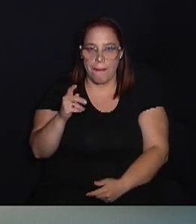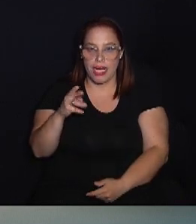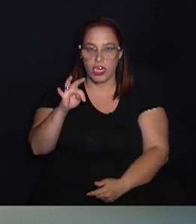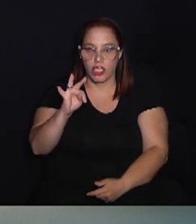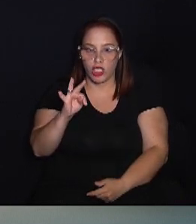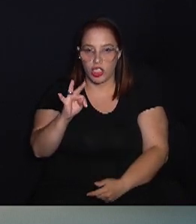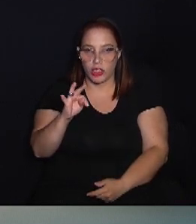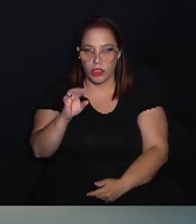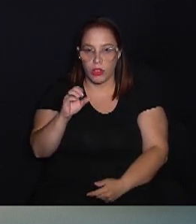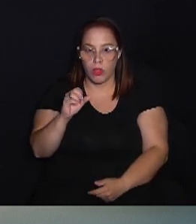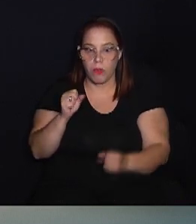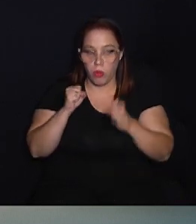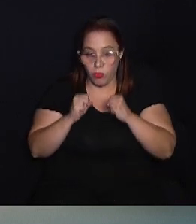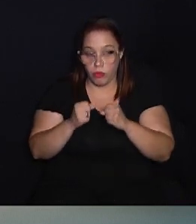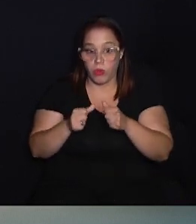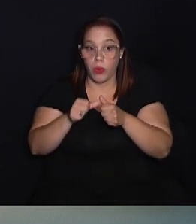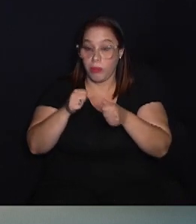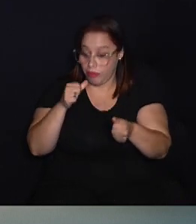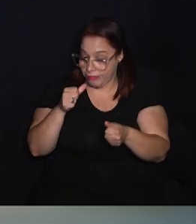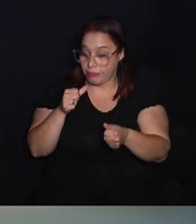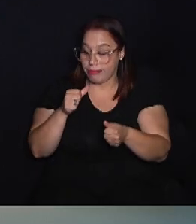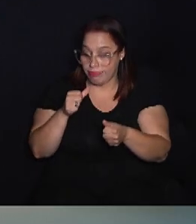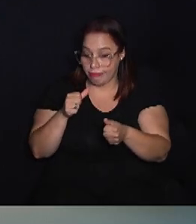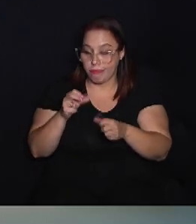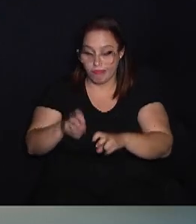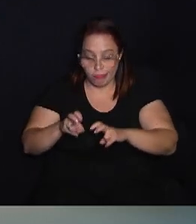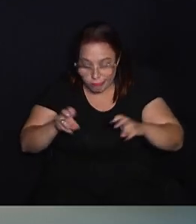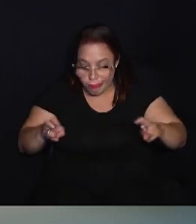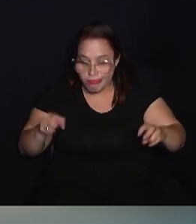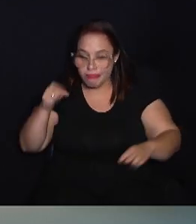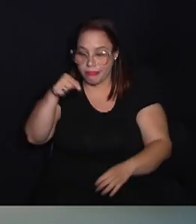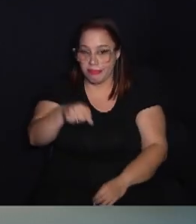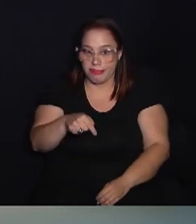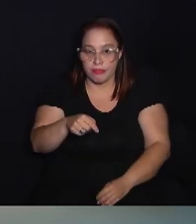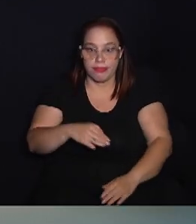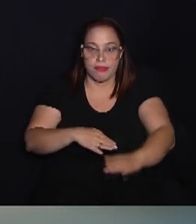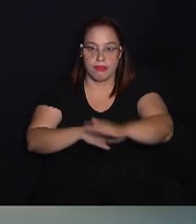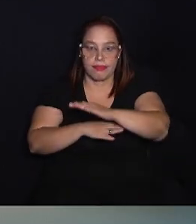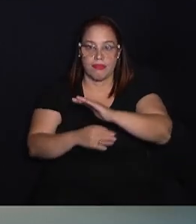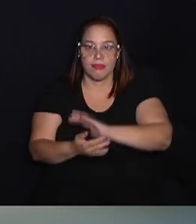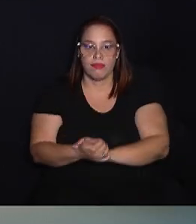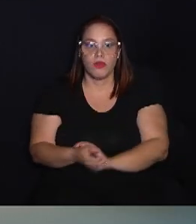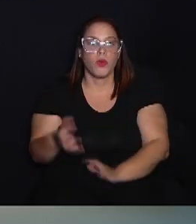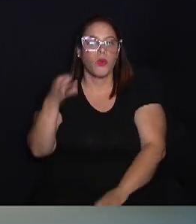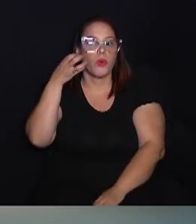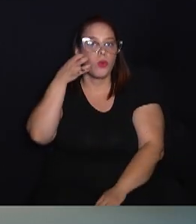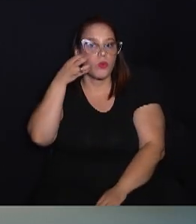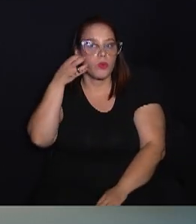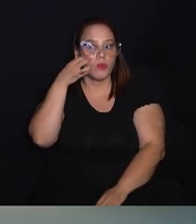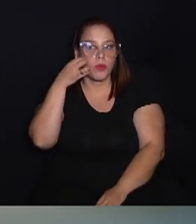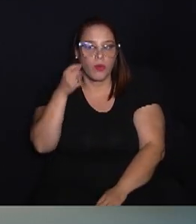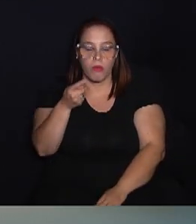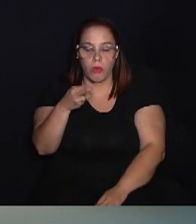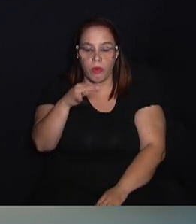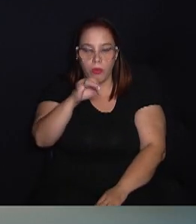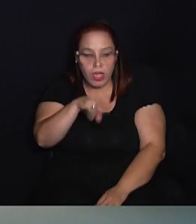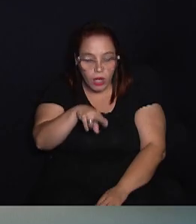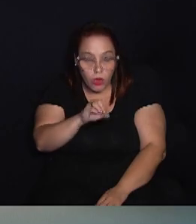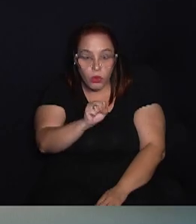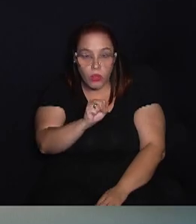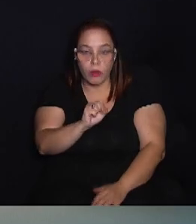Felipe Marquesi, do PSB, conseguiu a reeleição para o ano de 2025, este mandato até